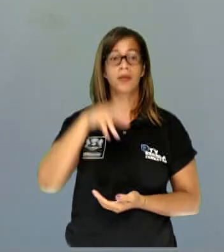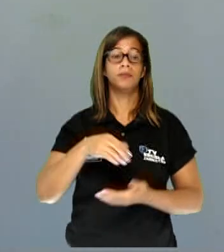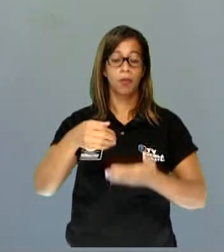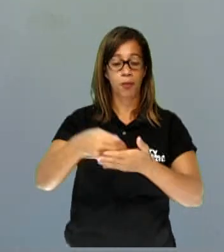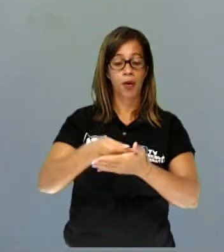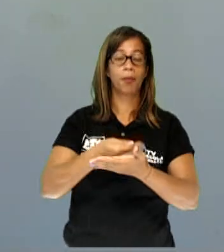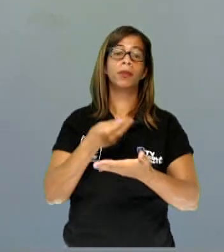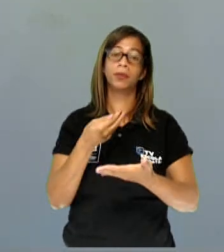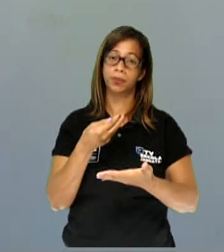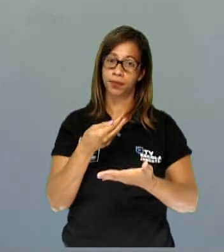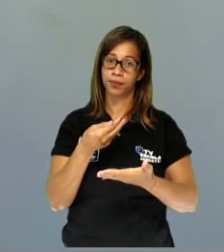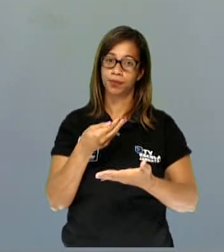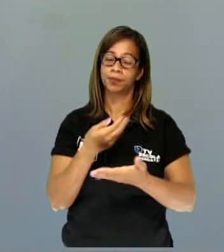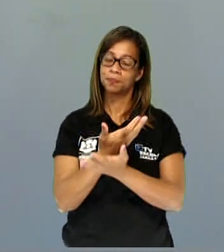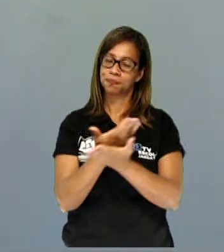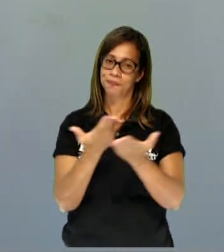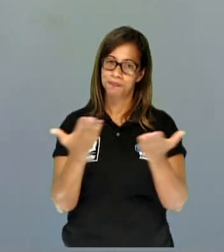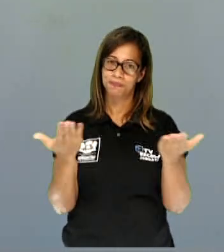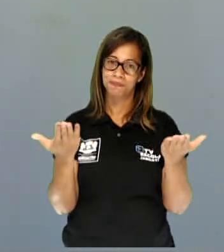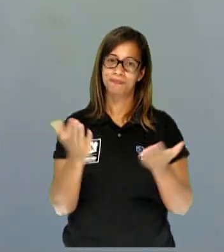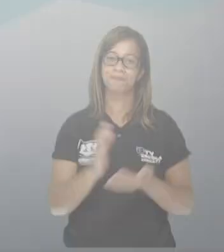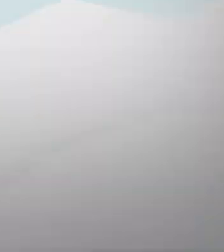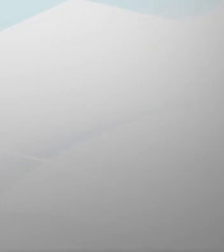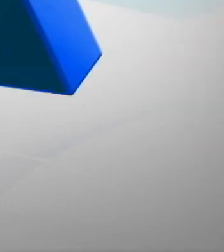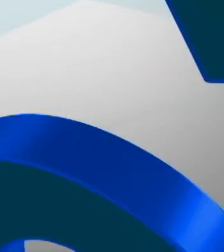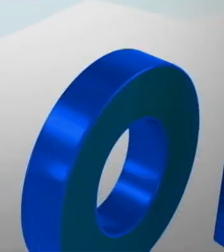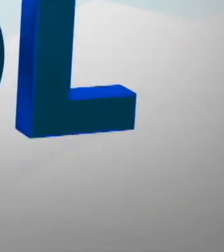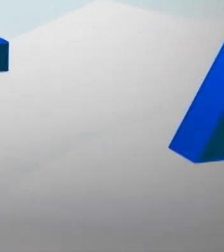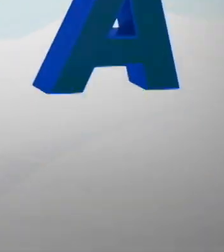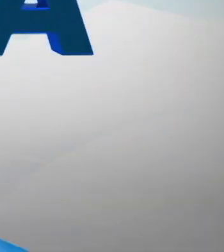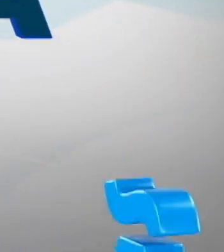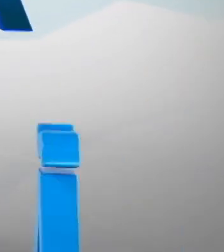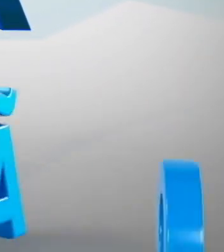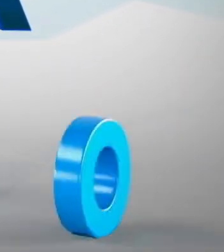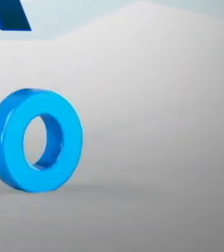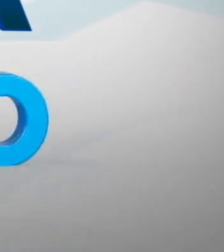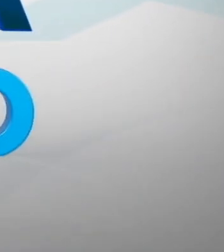e mamão. É com vocês!